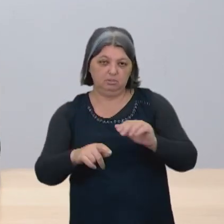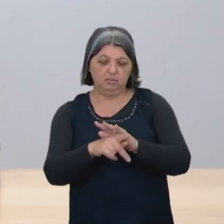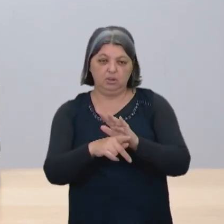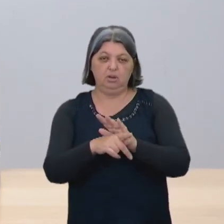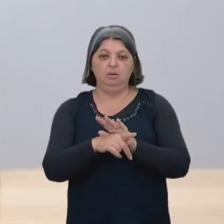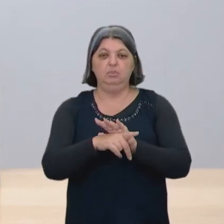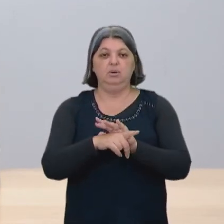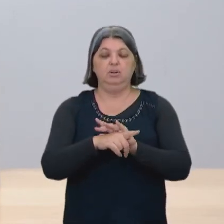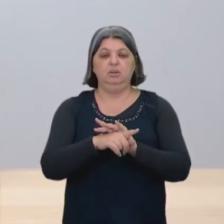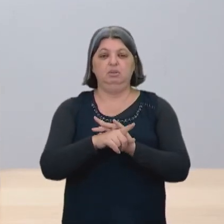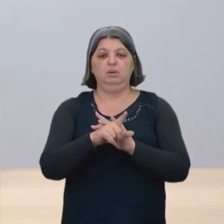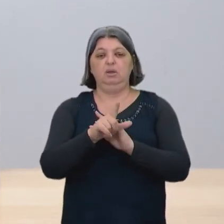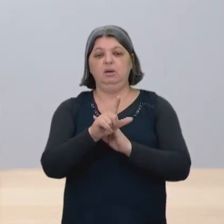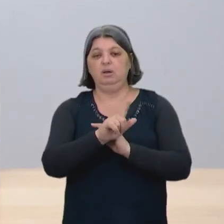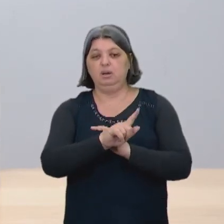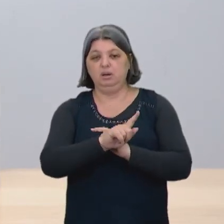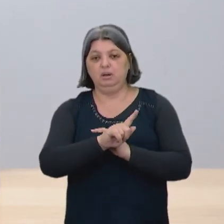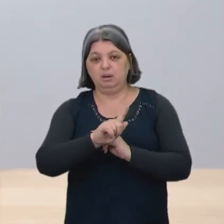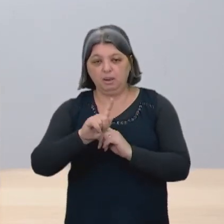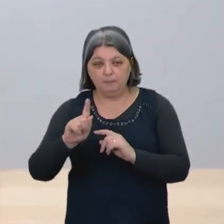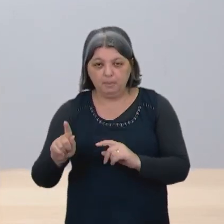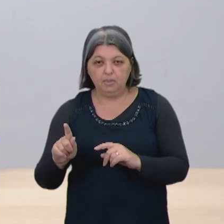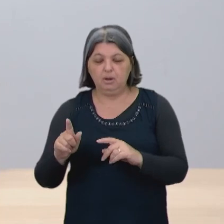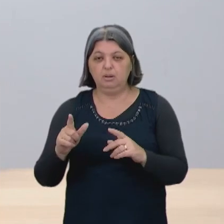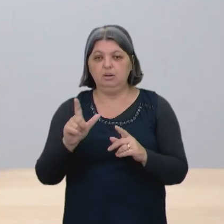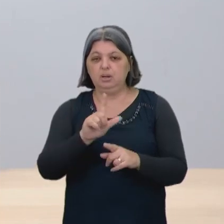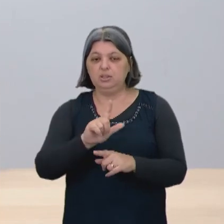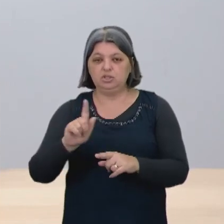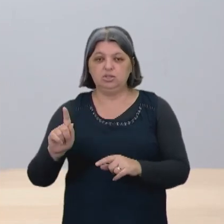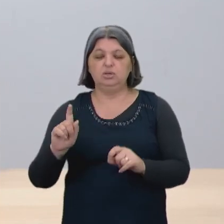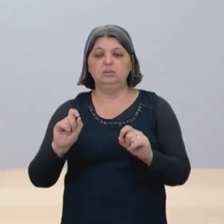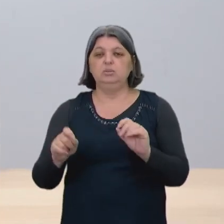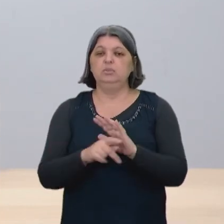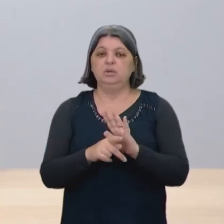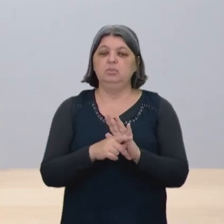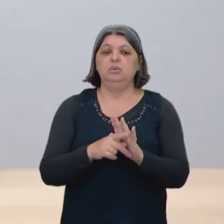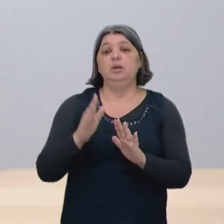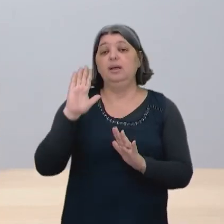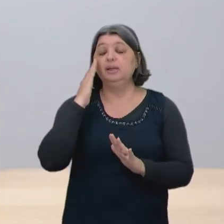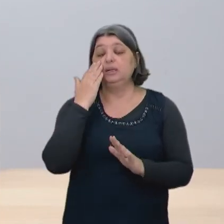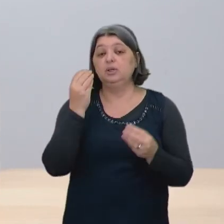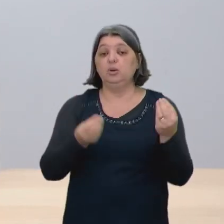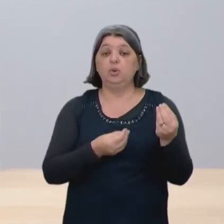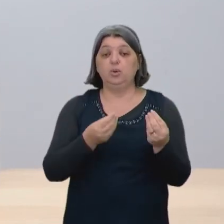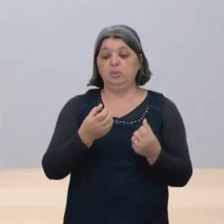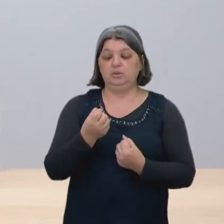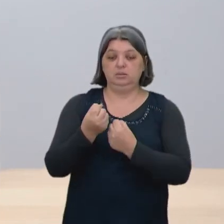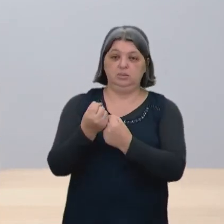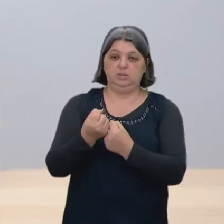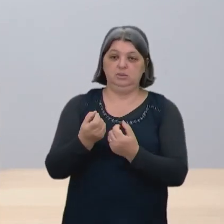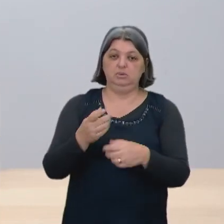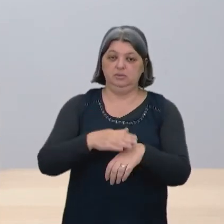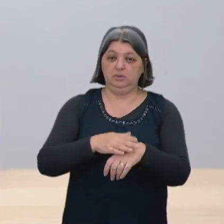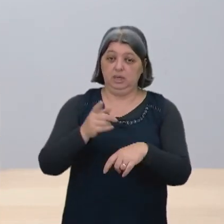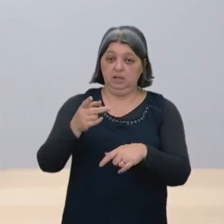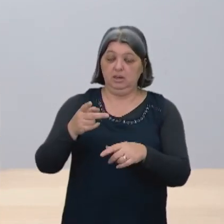né? Você tem que pensar em tudo. Primeiro, as características peculiares do suporte que você está fazendo. Então uma revisão de um